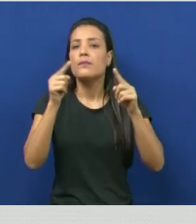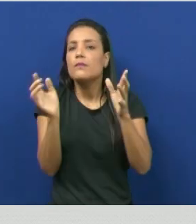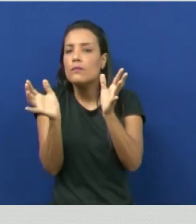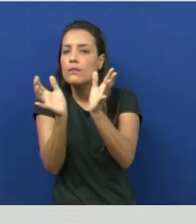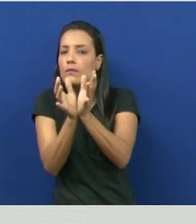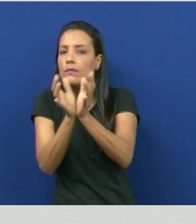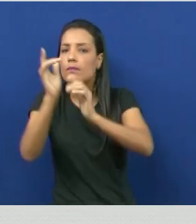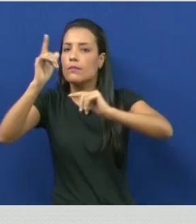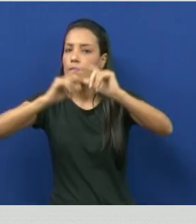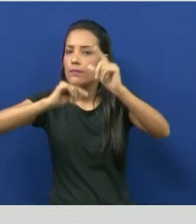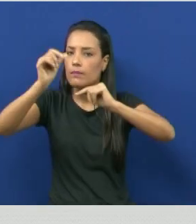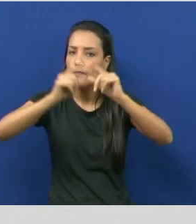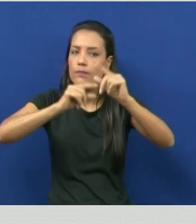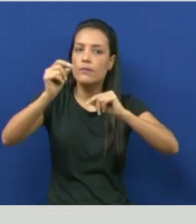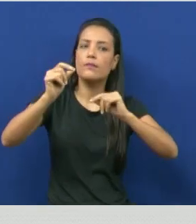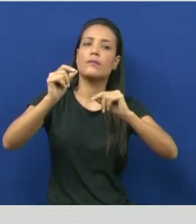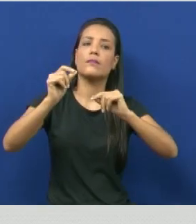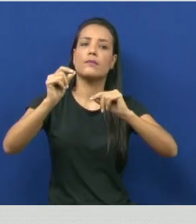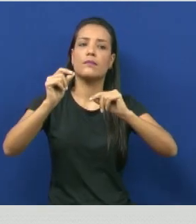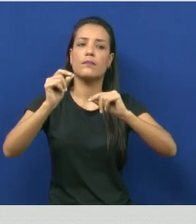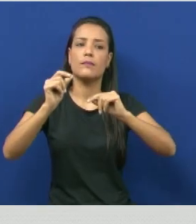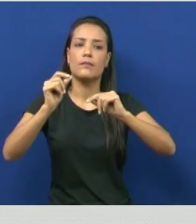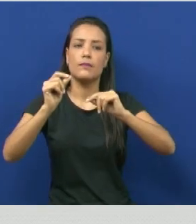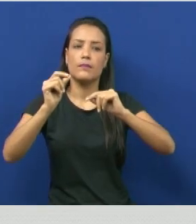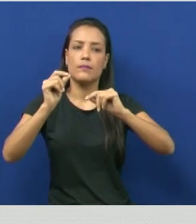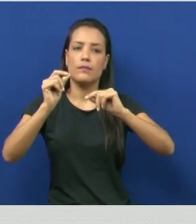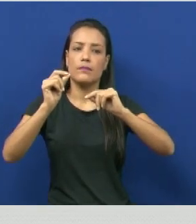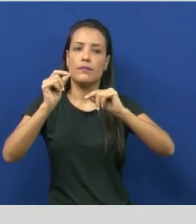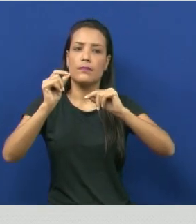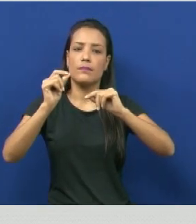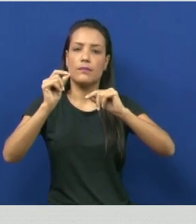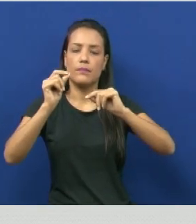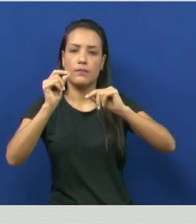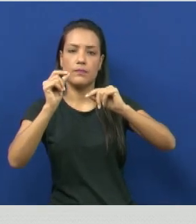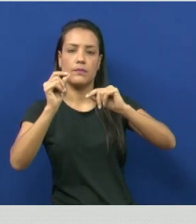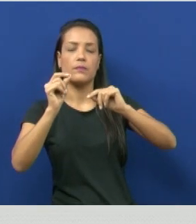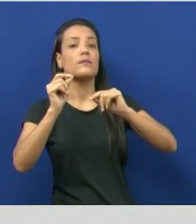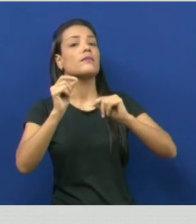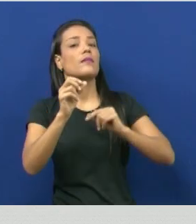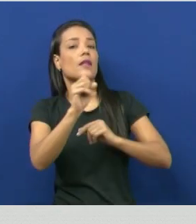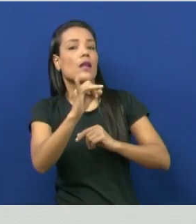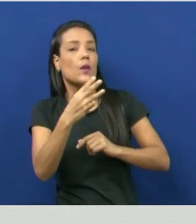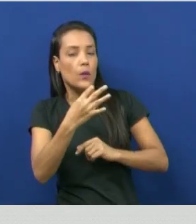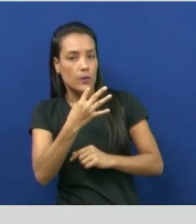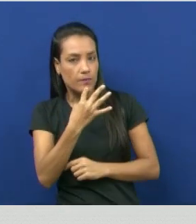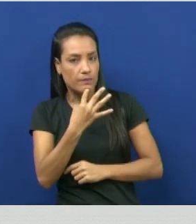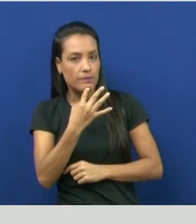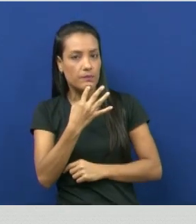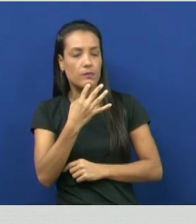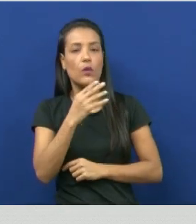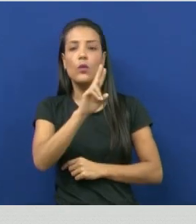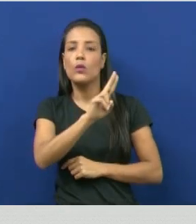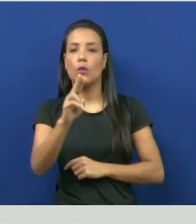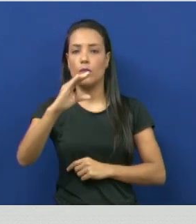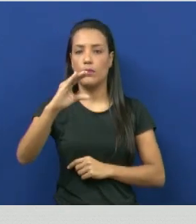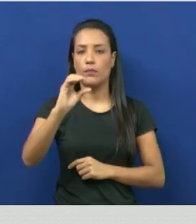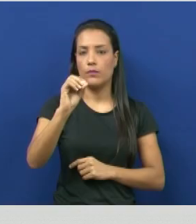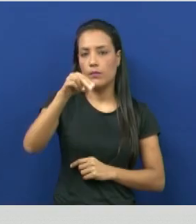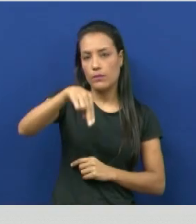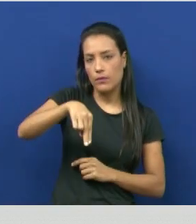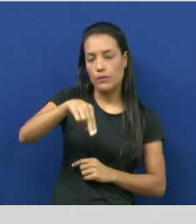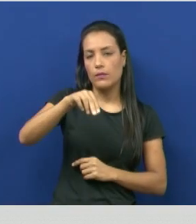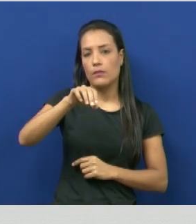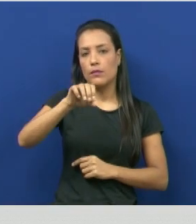mesmos conseguimos associar a alguma imagem já conhecida, nós vamos chamar de constelações. E as